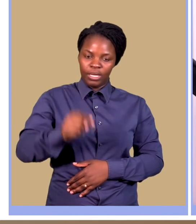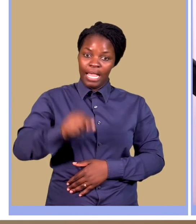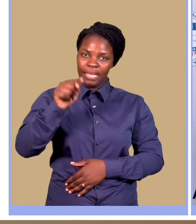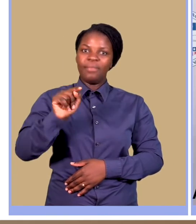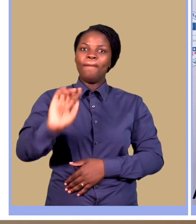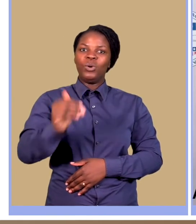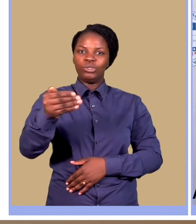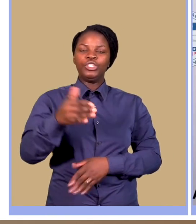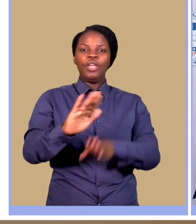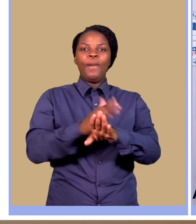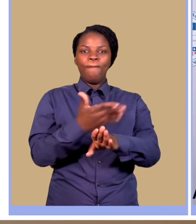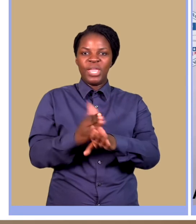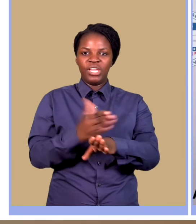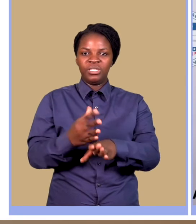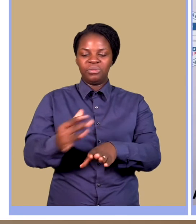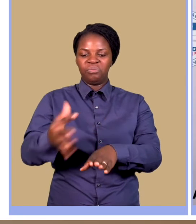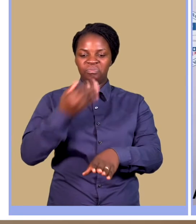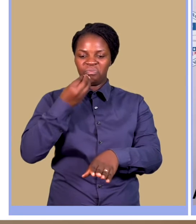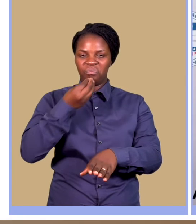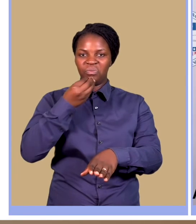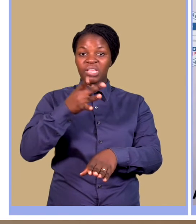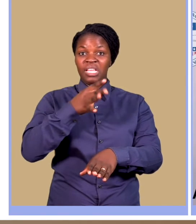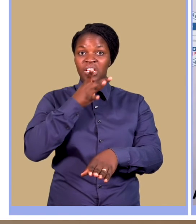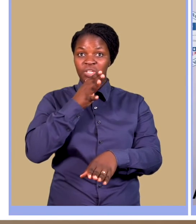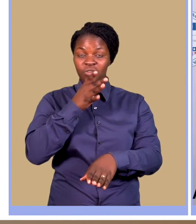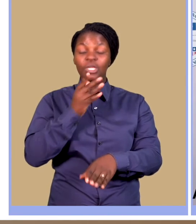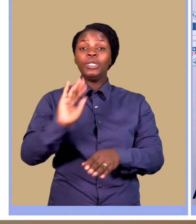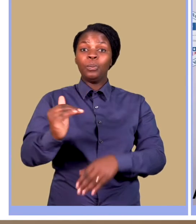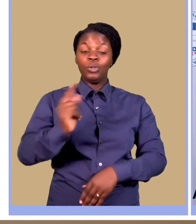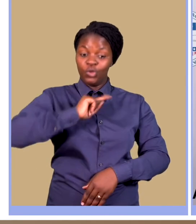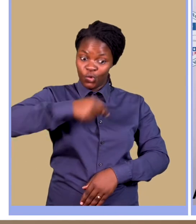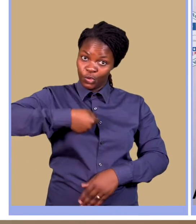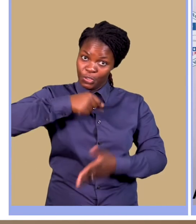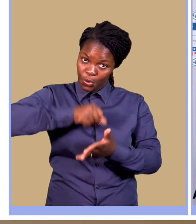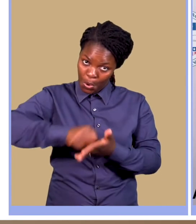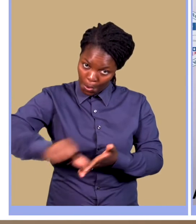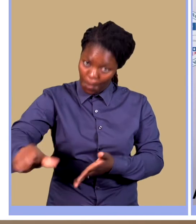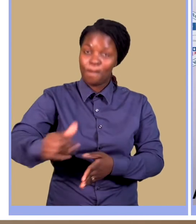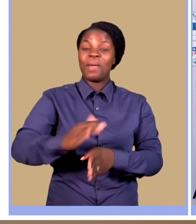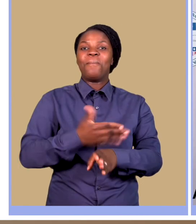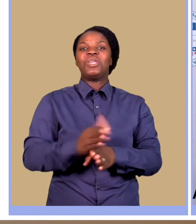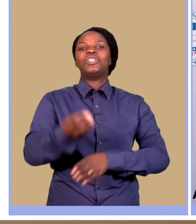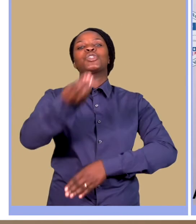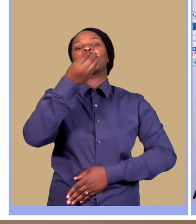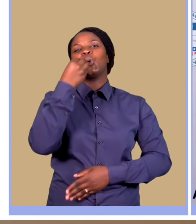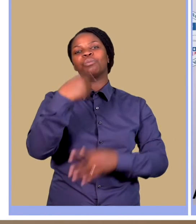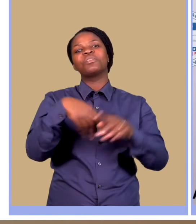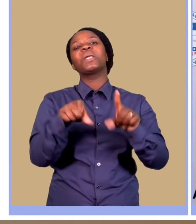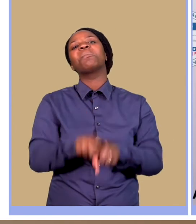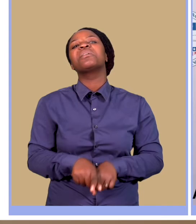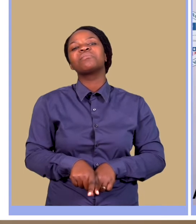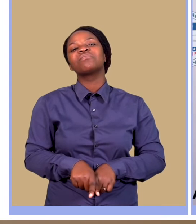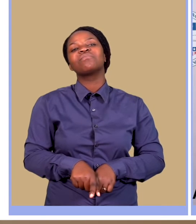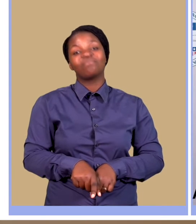nós. Certamente. Bom, é uma ideia muito boa dos ambientalistas trabalhar nas praias,